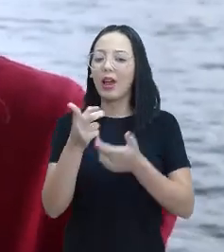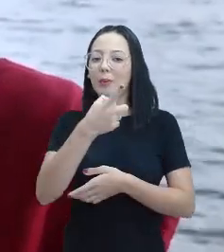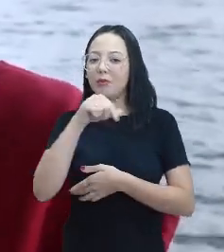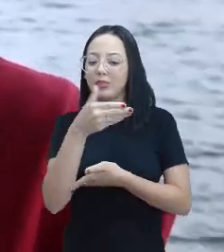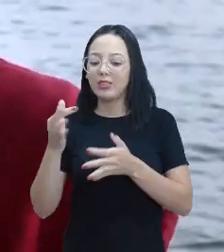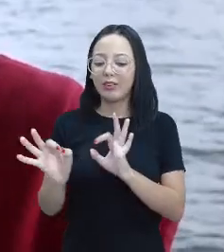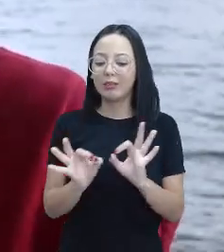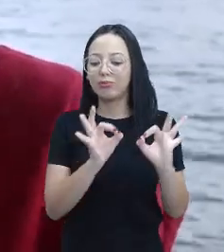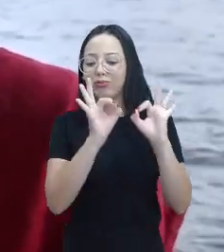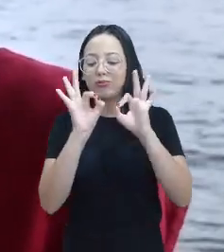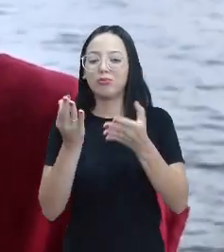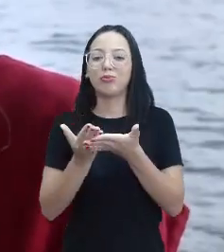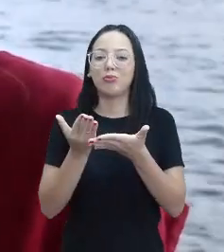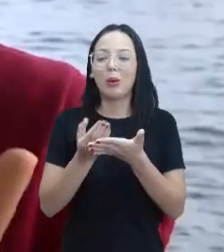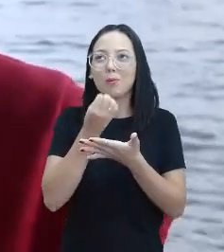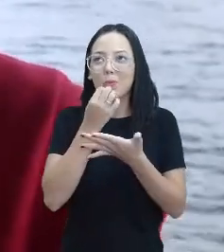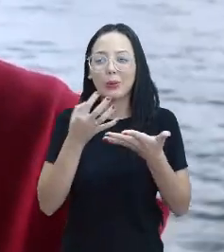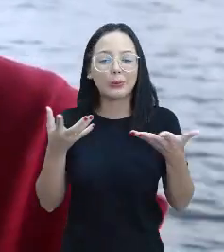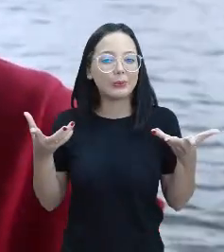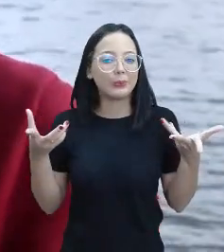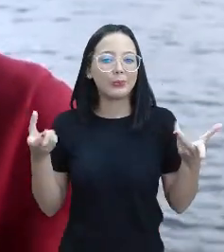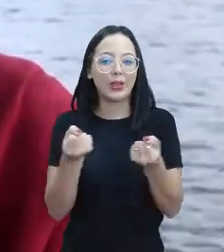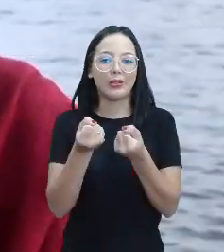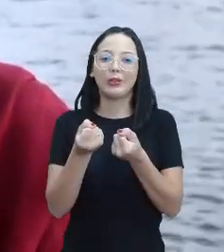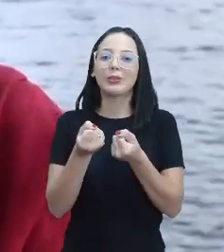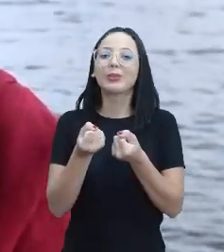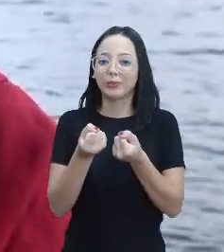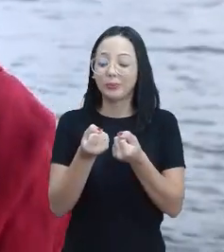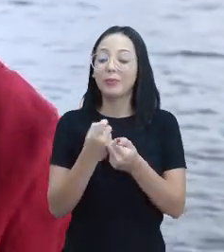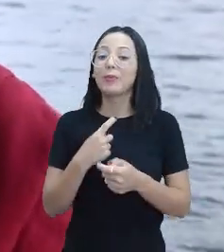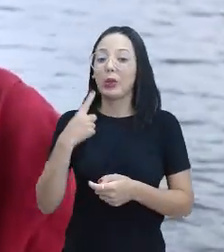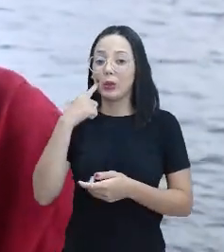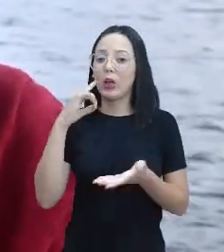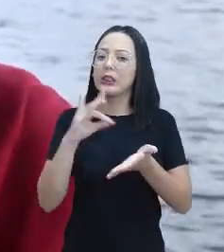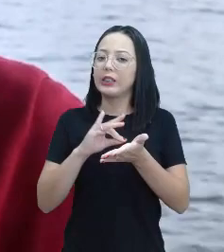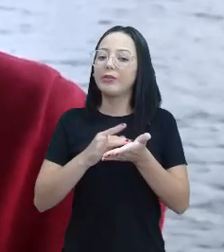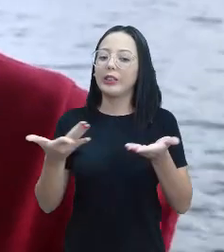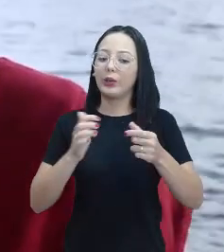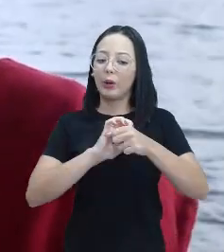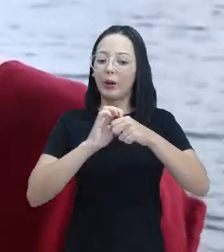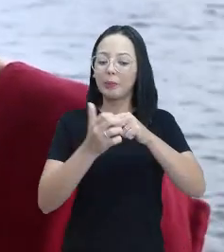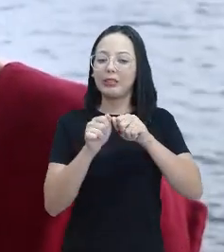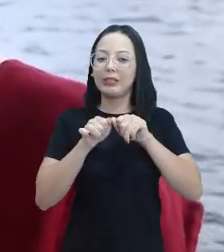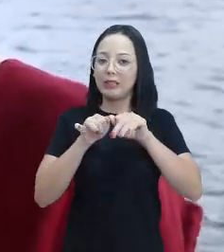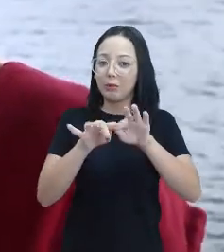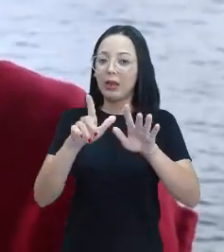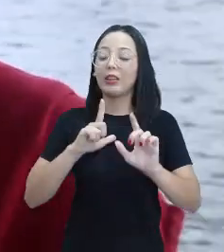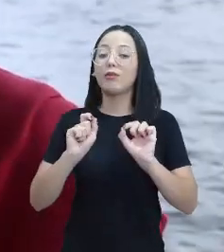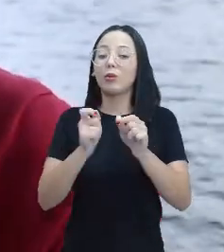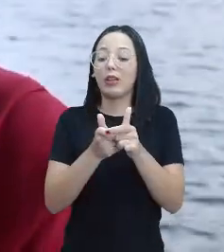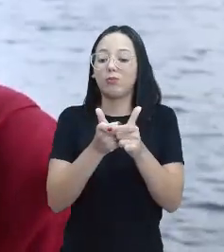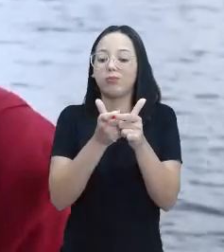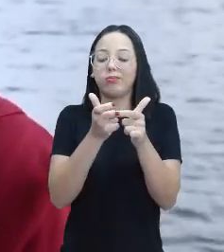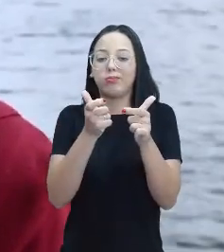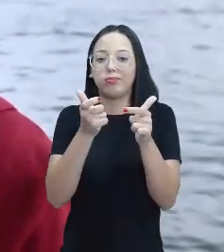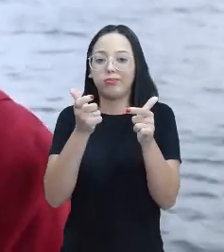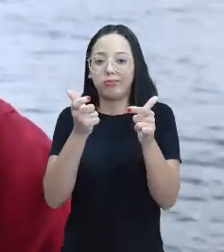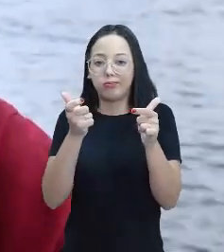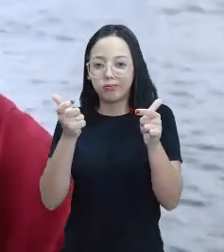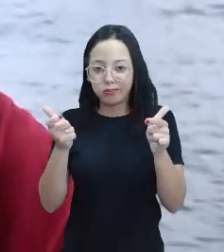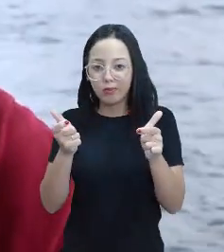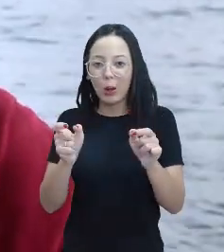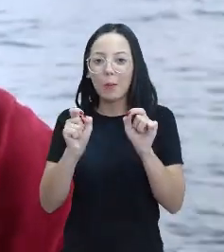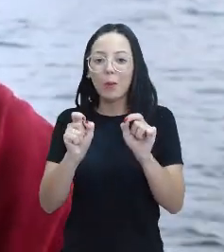estão assistindo essa aula fantástica, prática. Veja, de fato, com a pandemia a gente sabe que houve um aumento maior de consumo